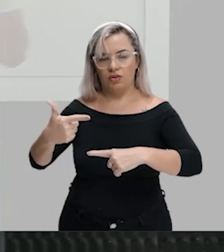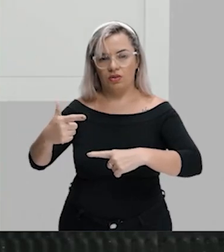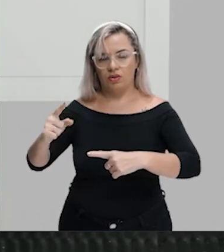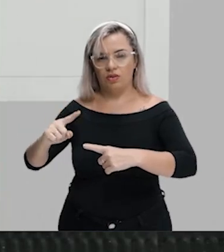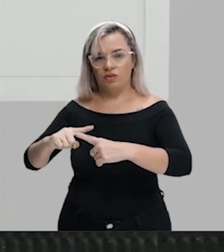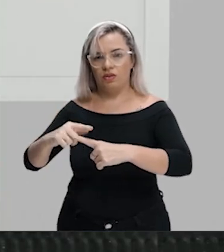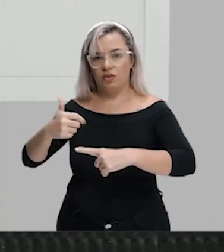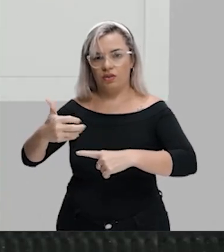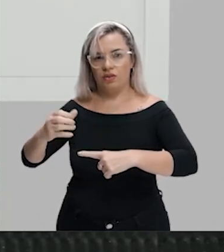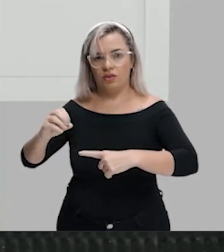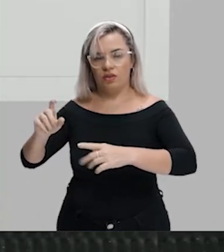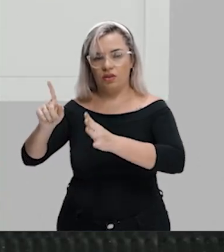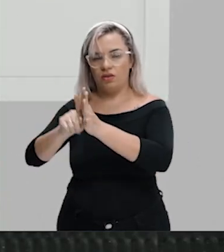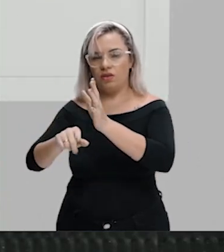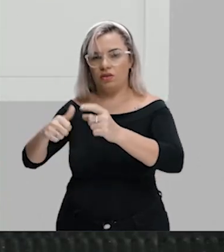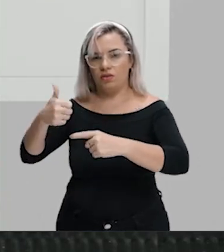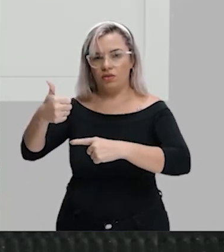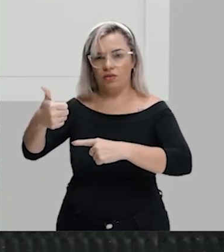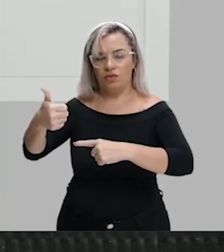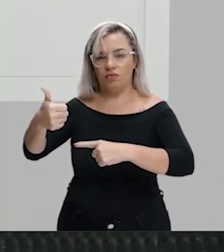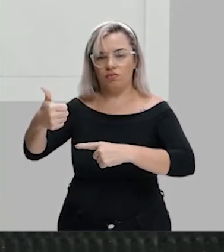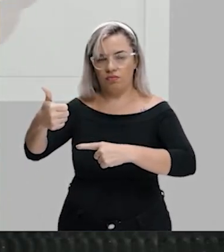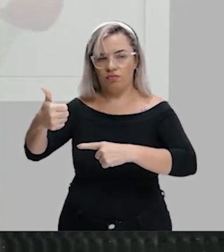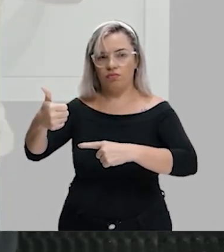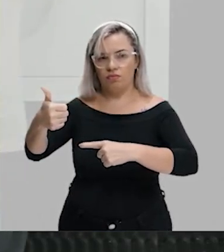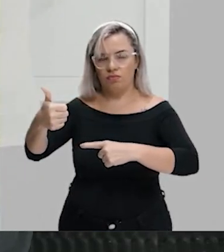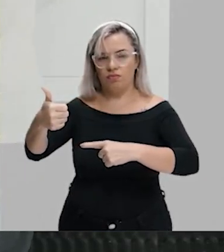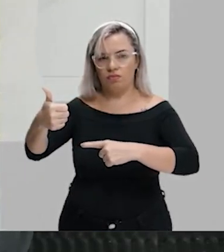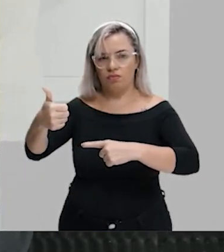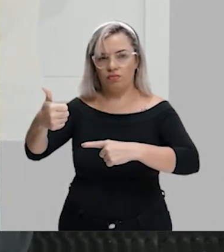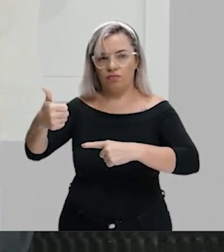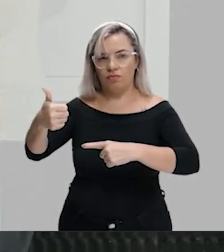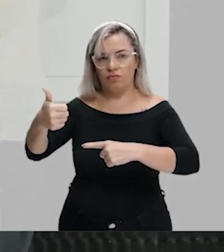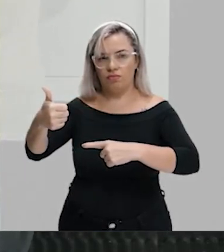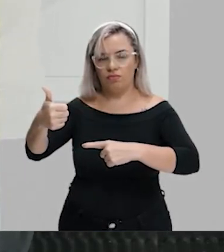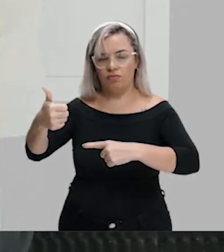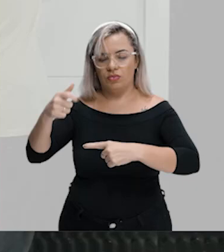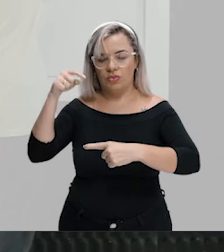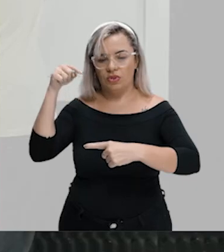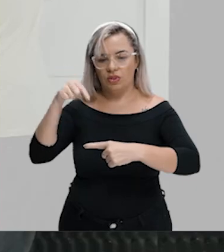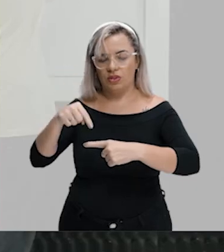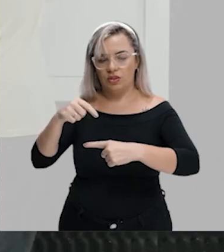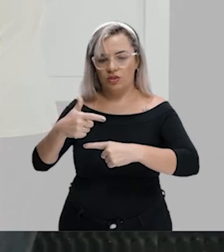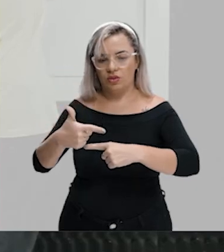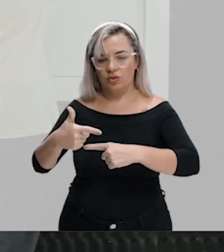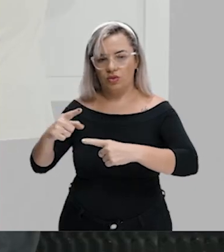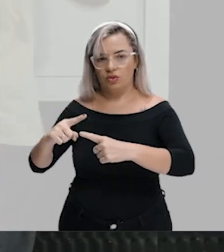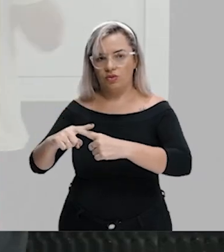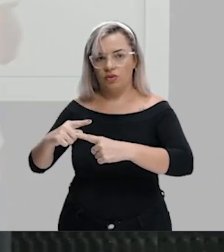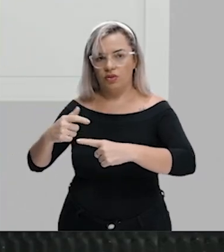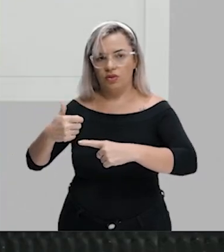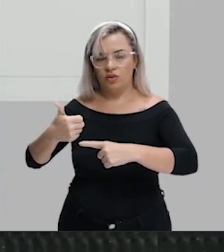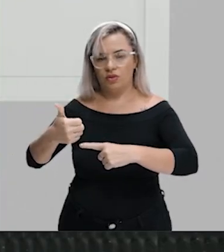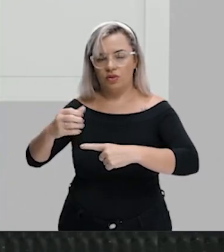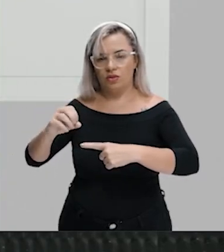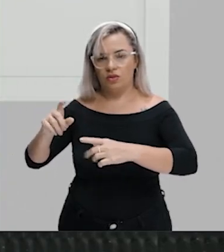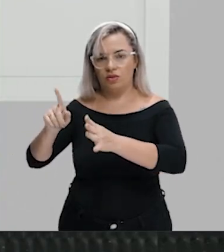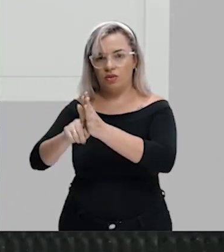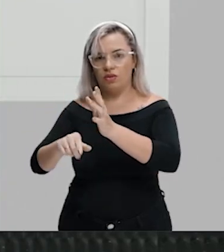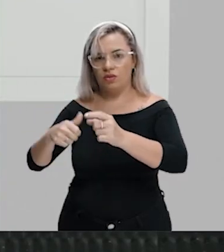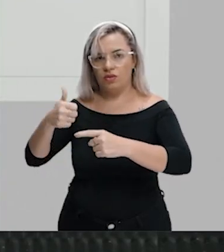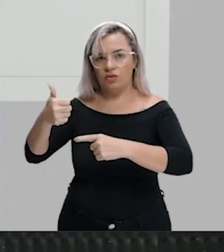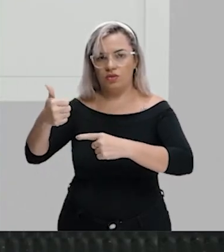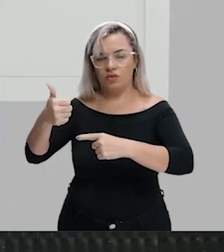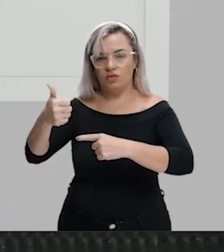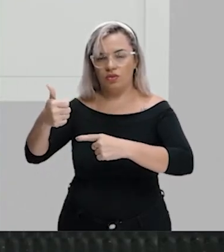1, certo? Esse 2 vezes 10 a menos 1 é o 0,2,